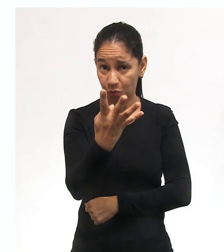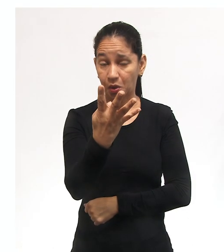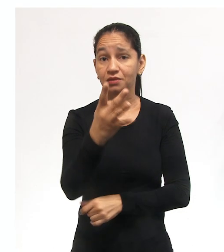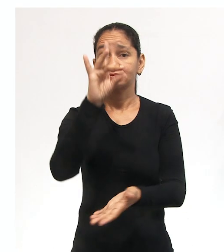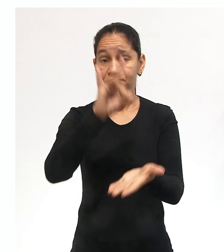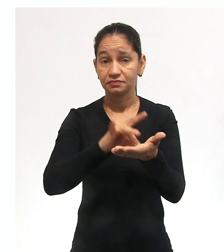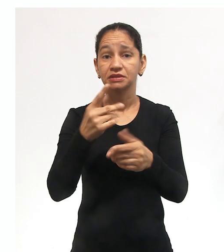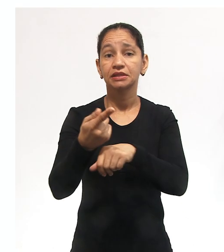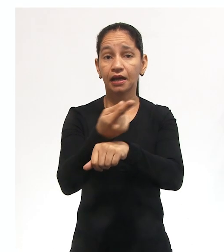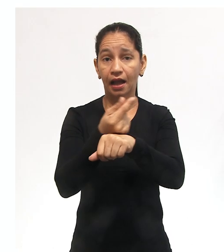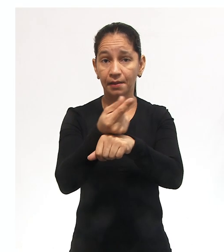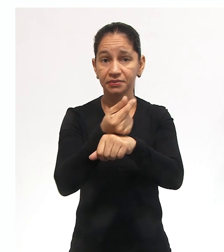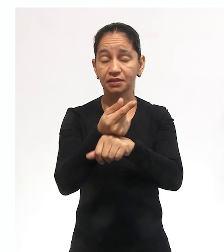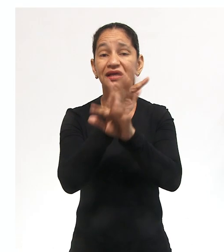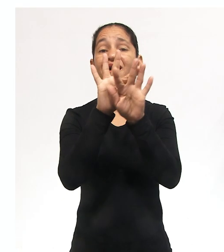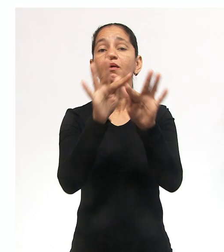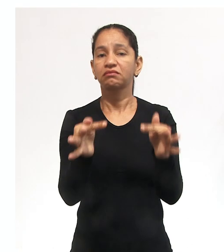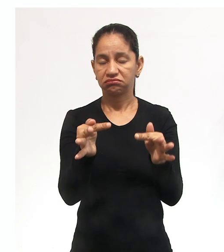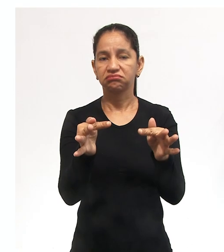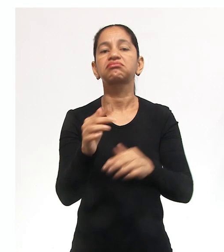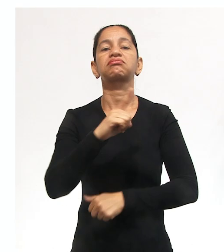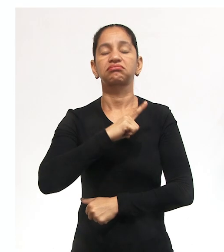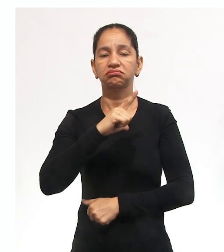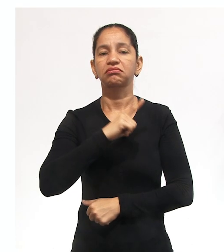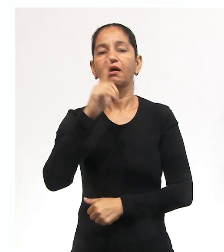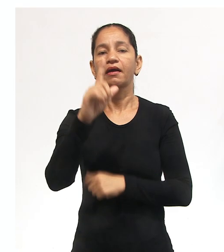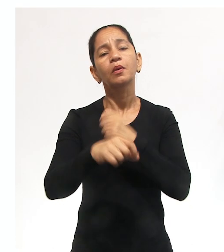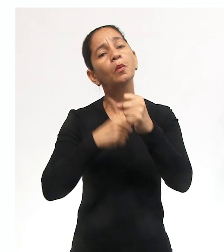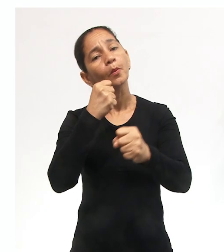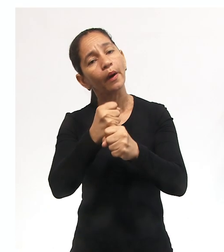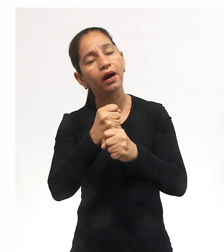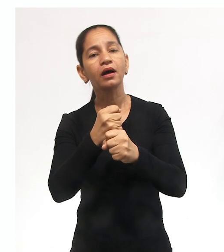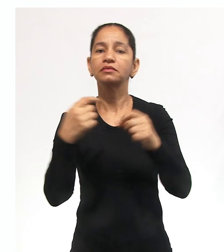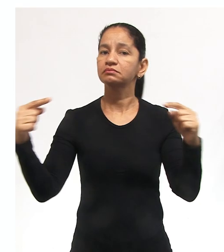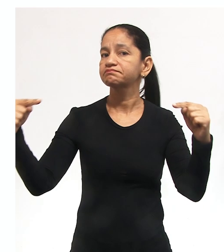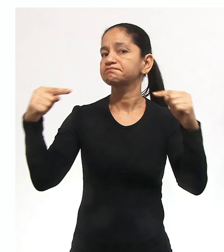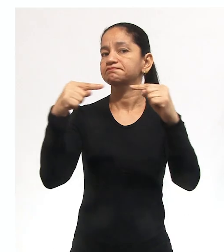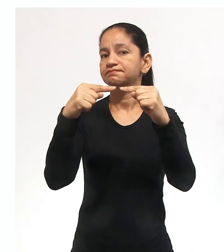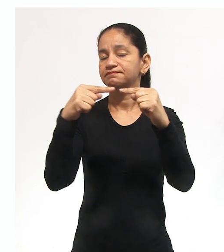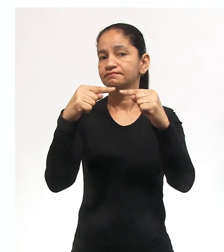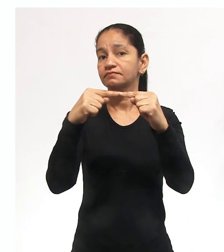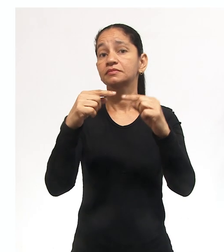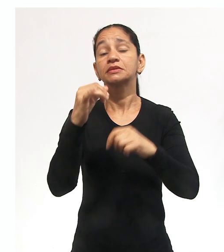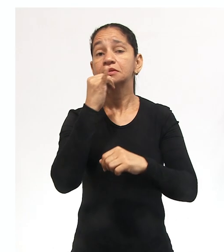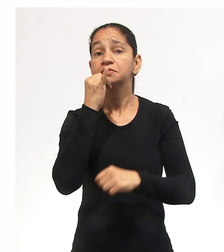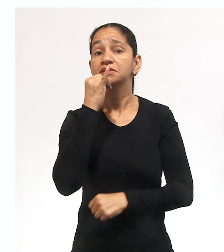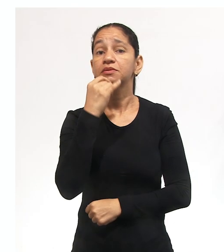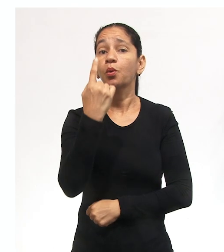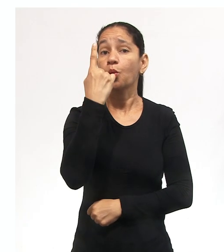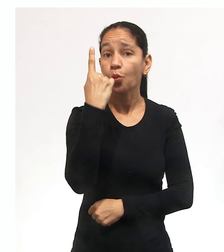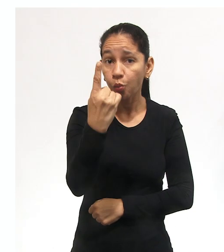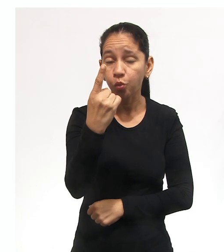de capitalização simples, quando a gente tem um período de 1 ano, né? Quando a gente tem um período 1,